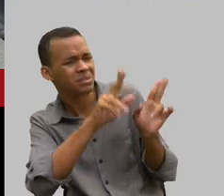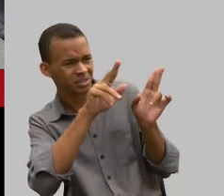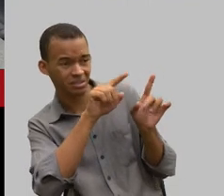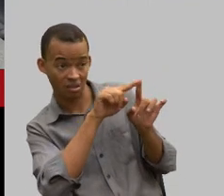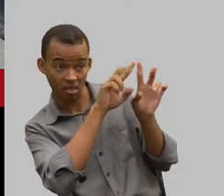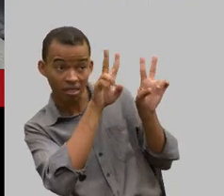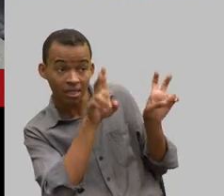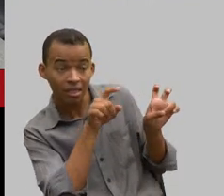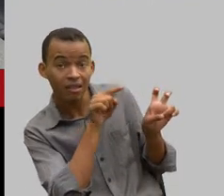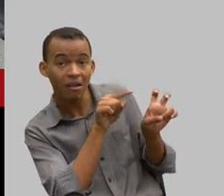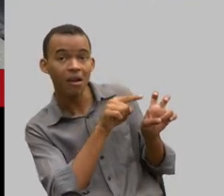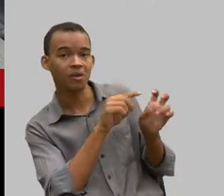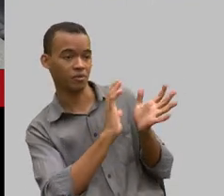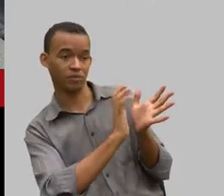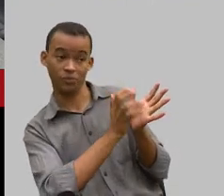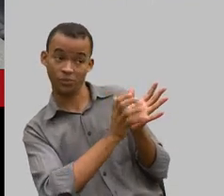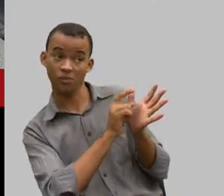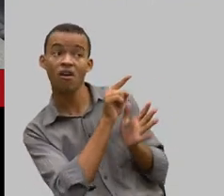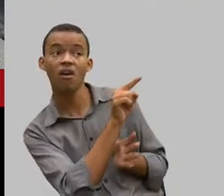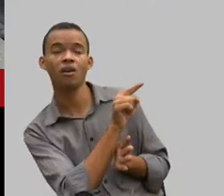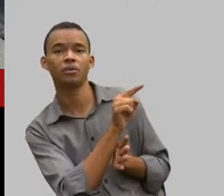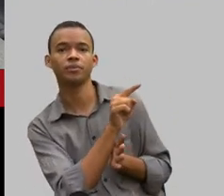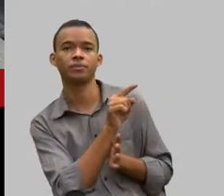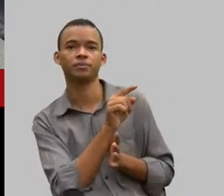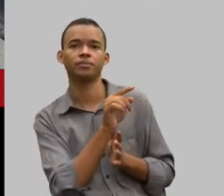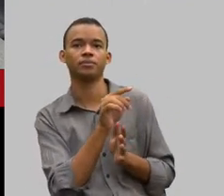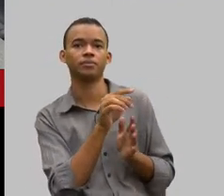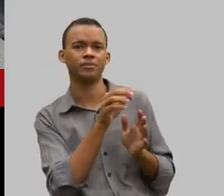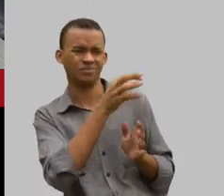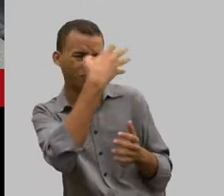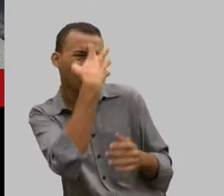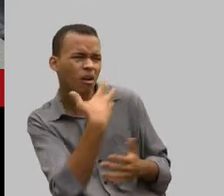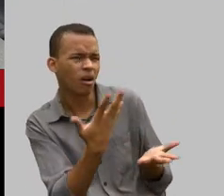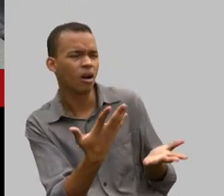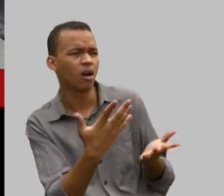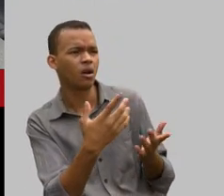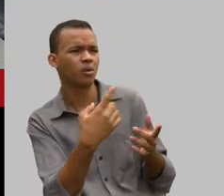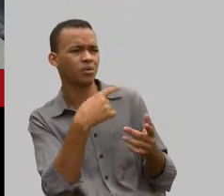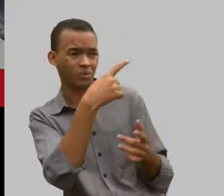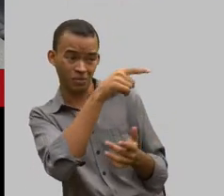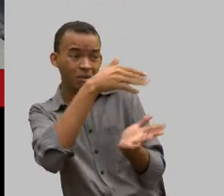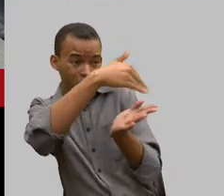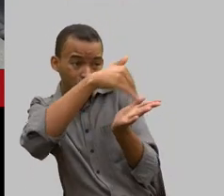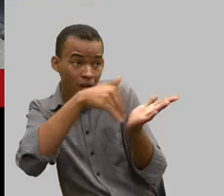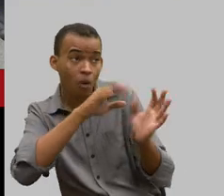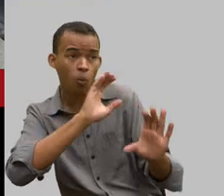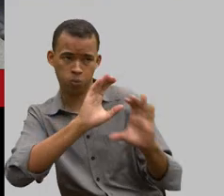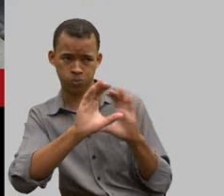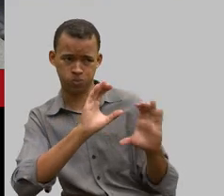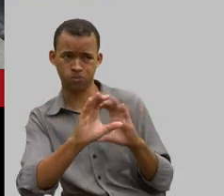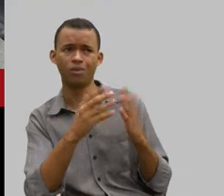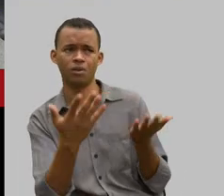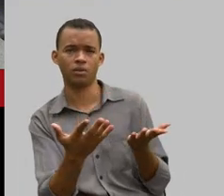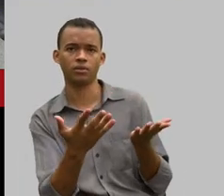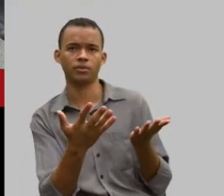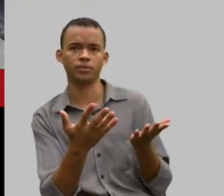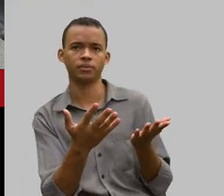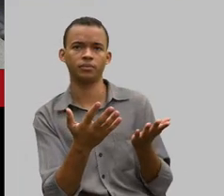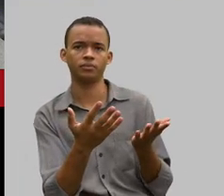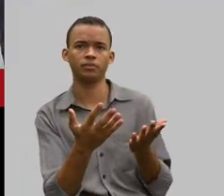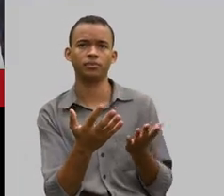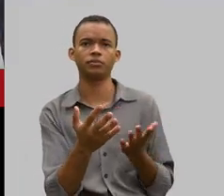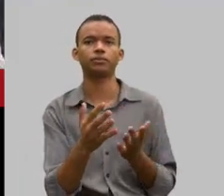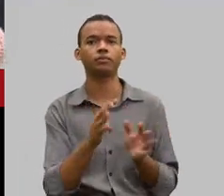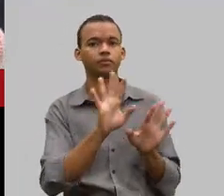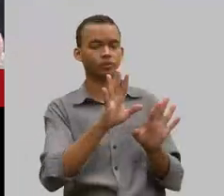recorte partidário deputada é É sério o senhor secretário de comunicação deputada é é uma